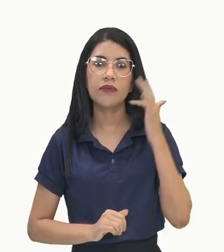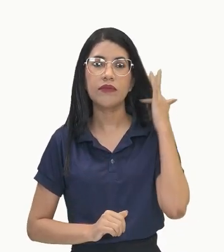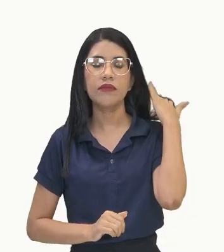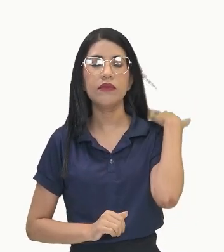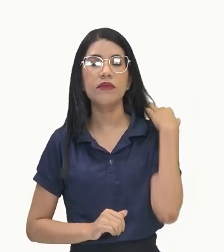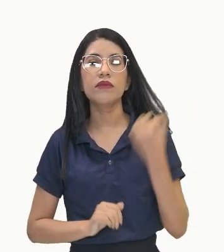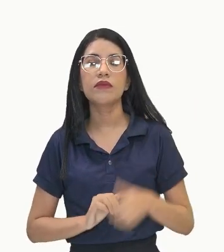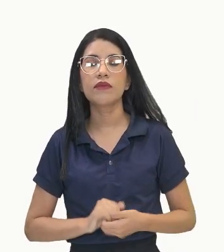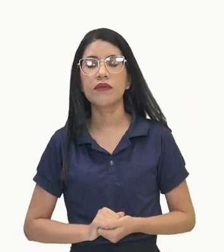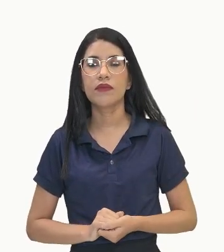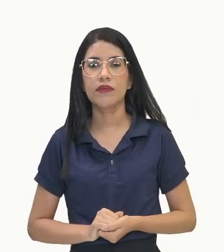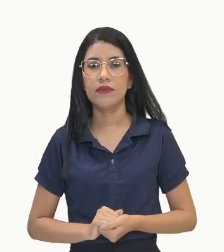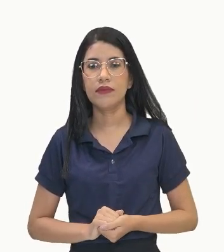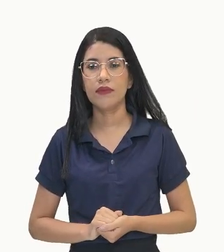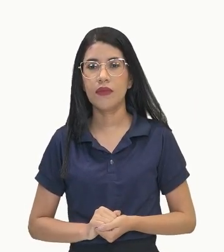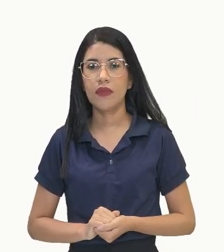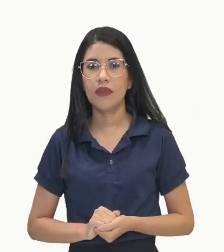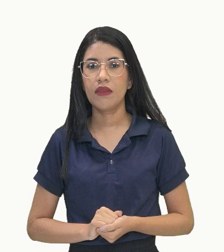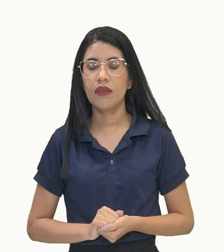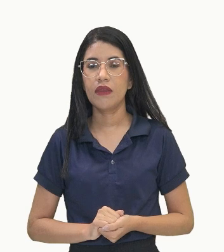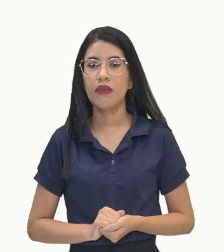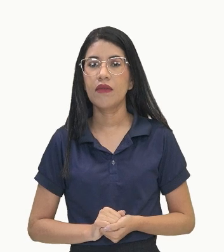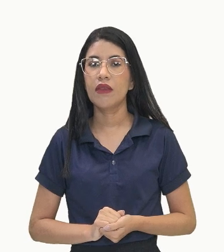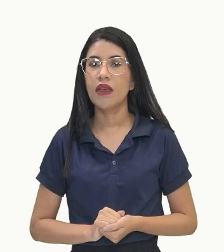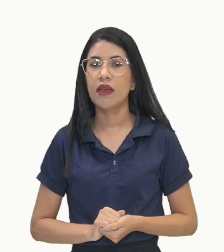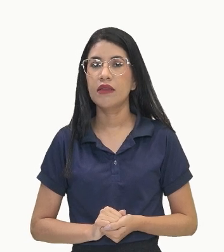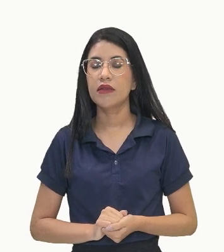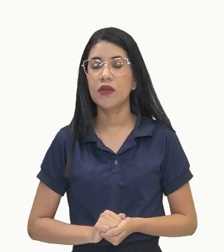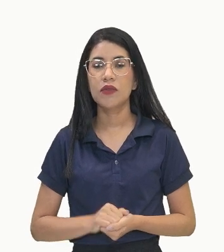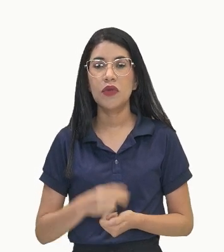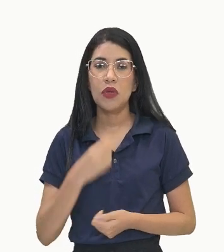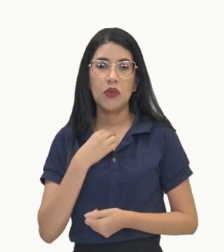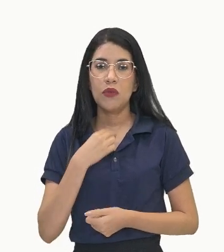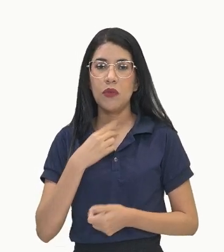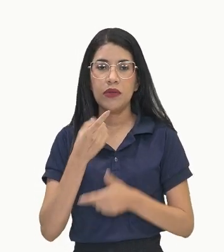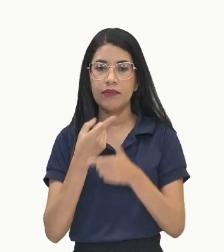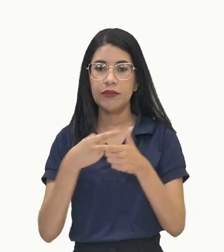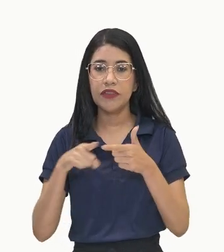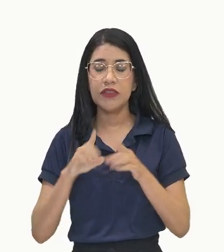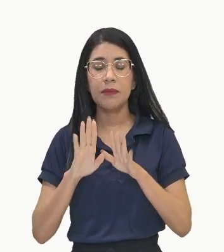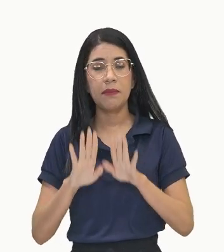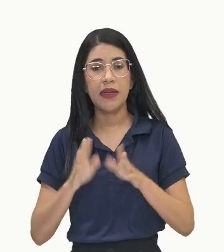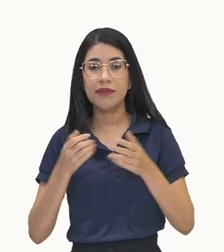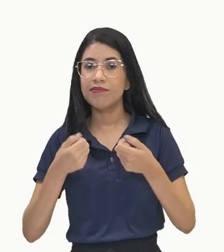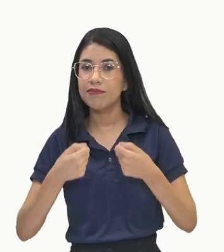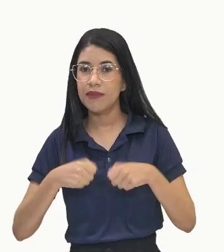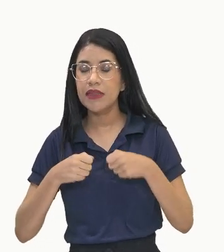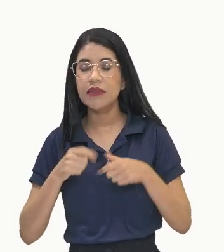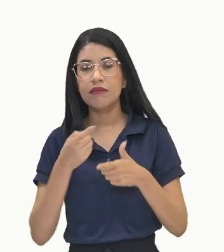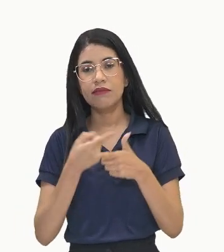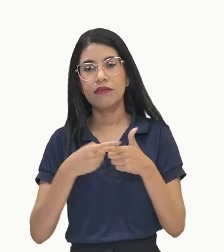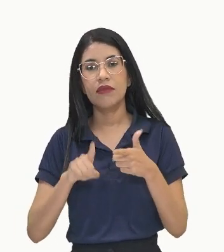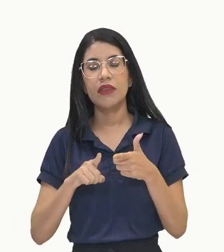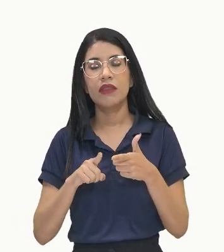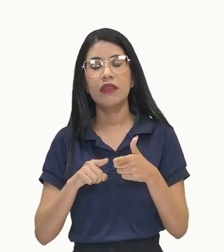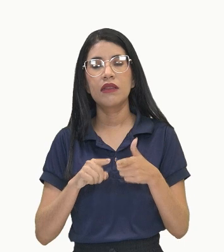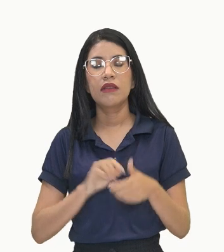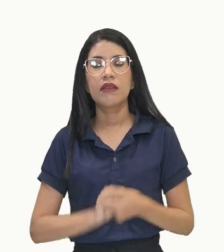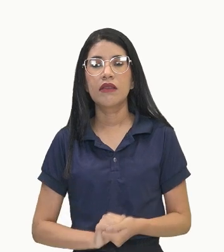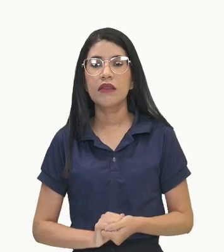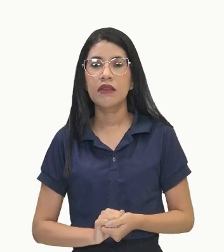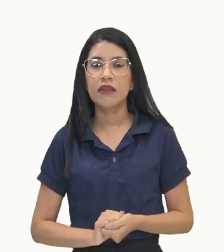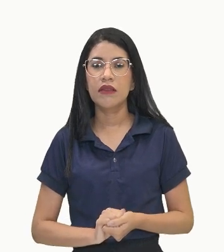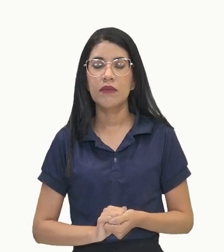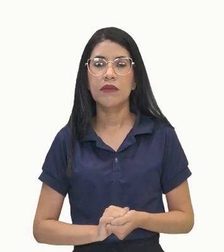fazer o seguinte. Neste caso, não dá para dividir, mas você tem que dividir. Então, pega o número e